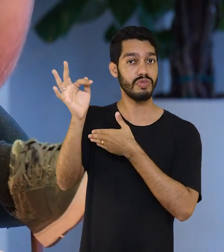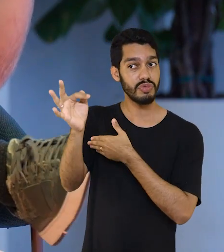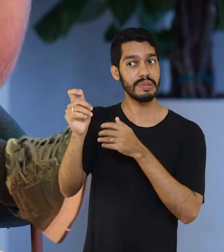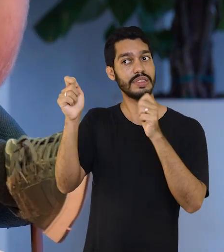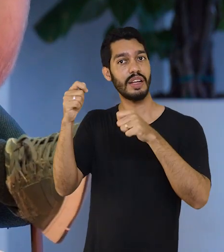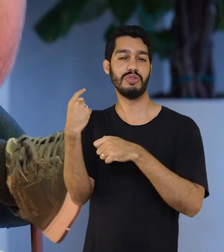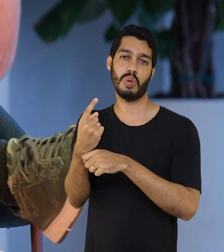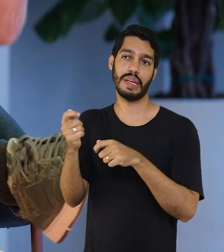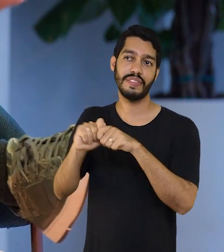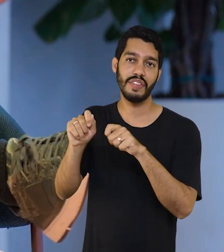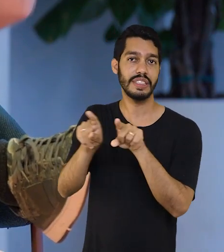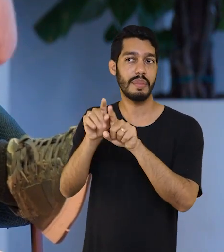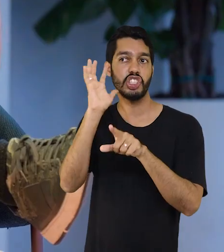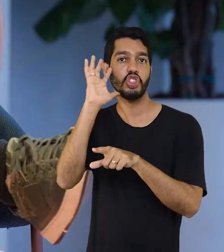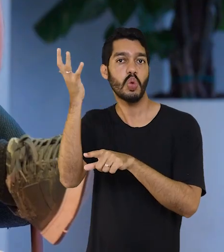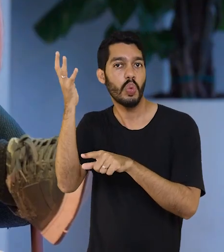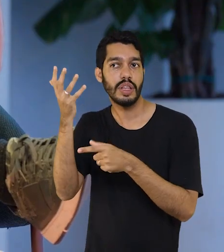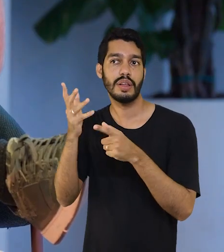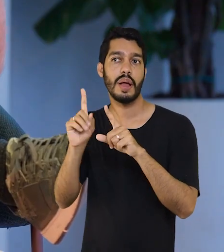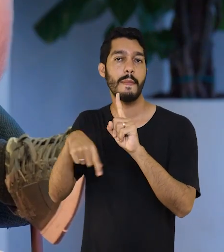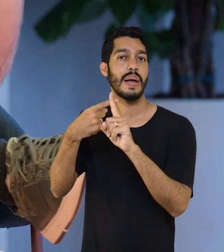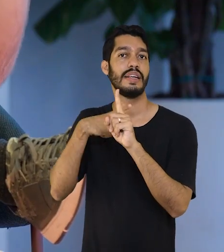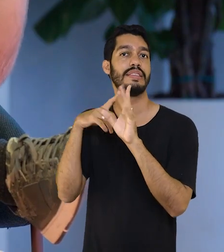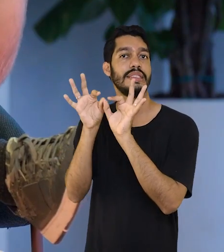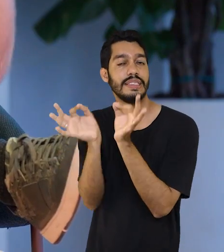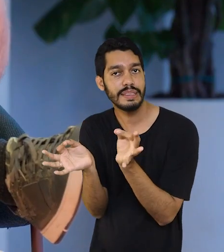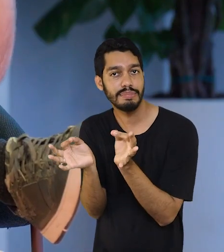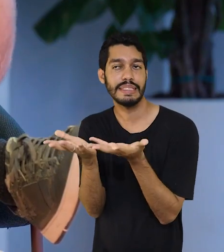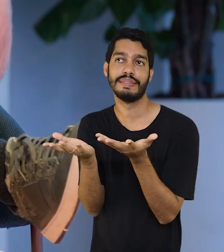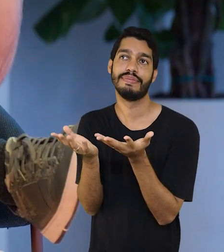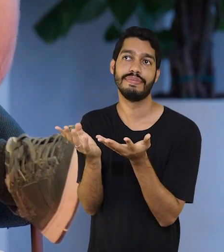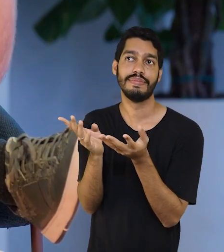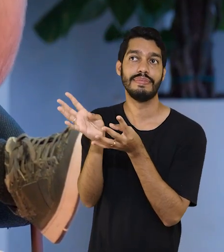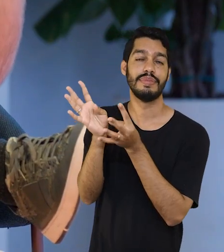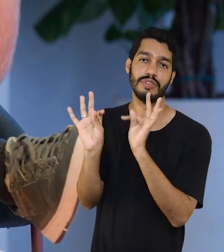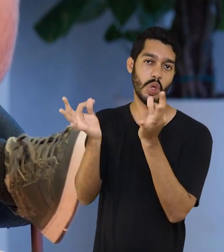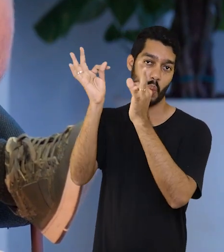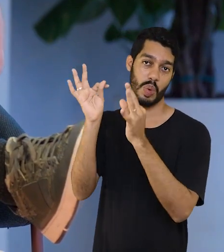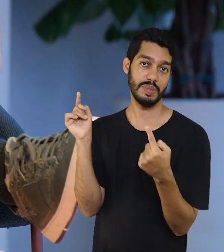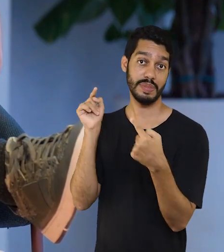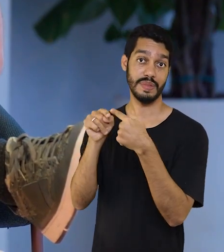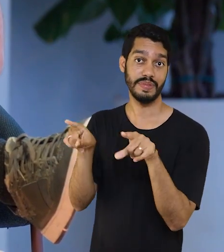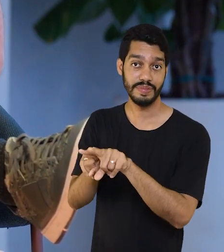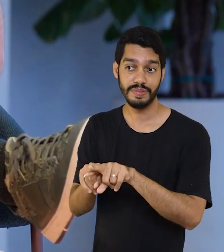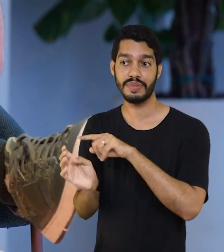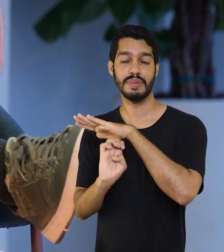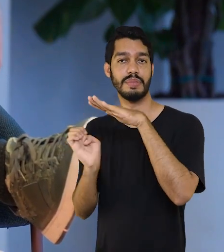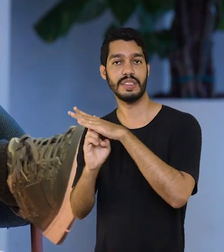longo prazo. Quem sabe a gente disponibilizar uma solução mais simples do ponto de vista, né, da